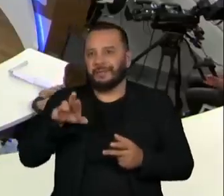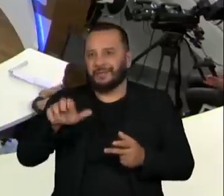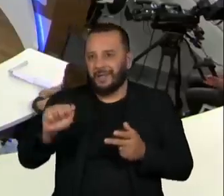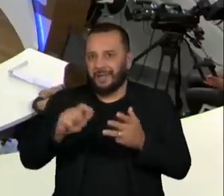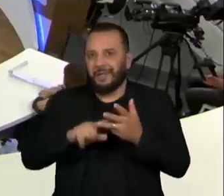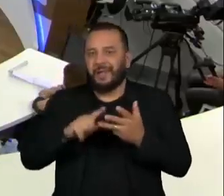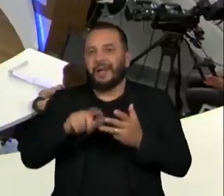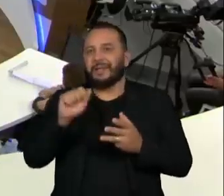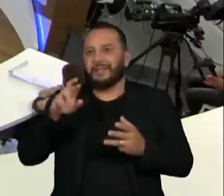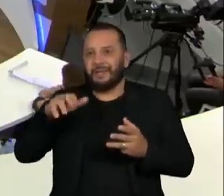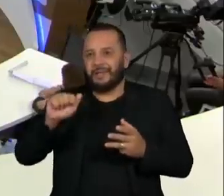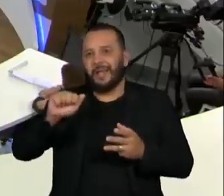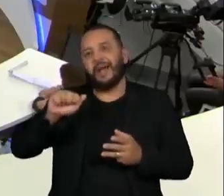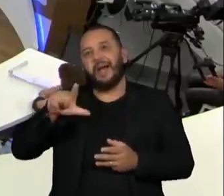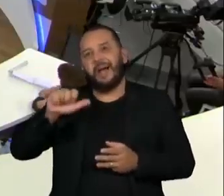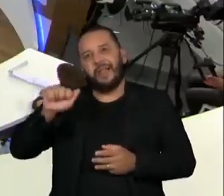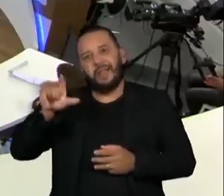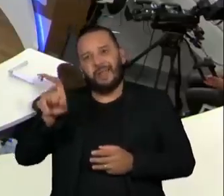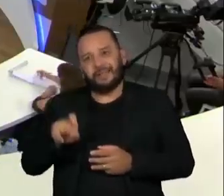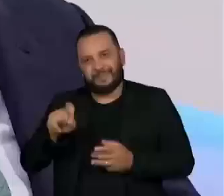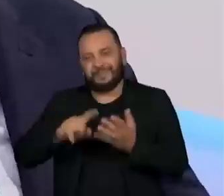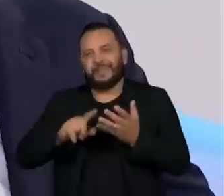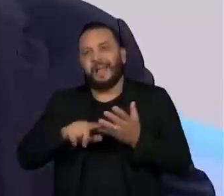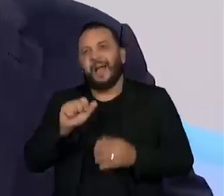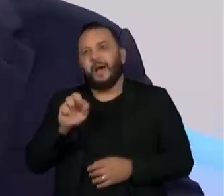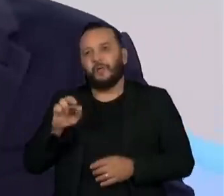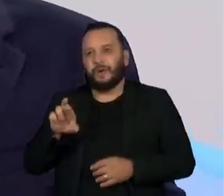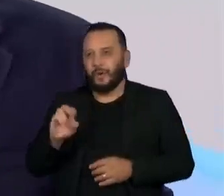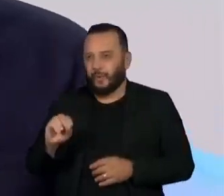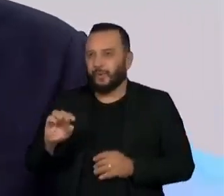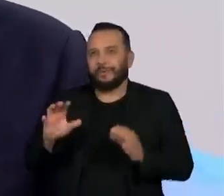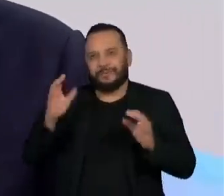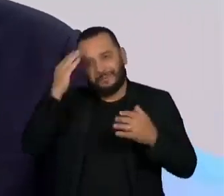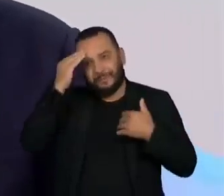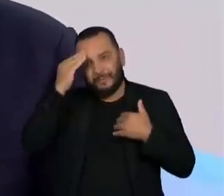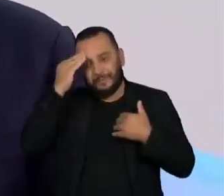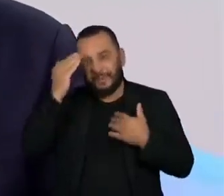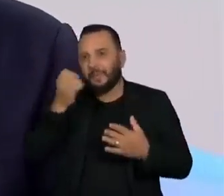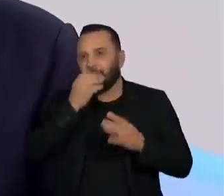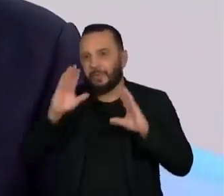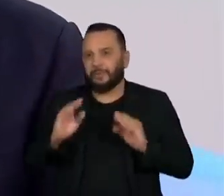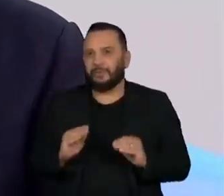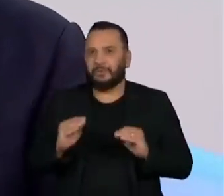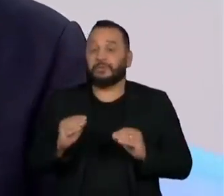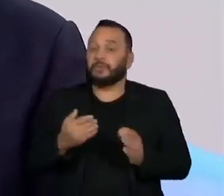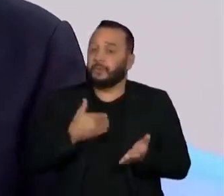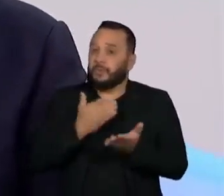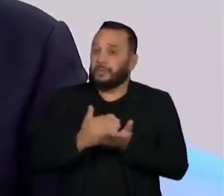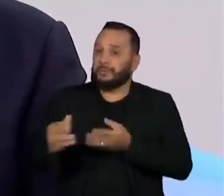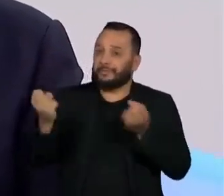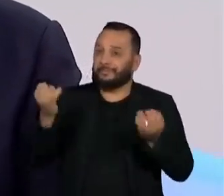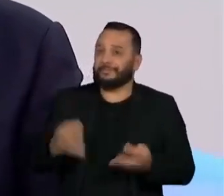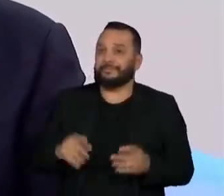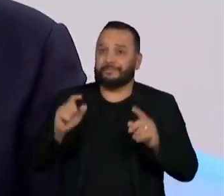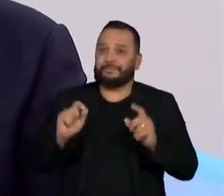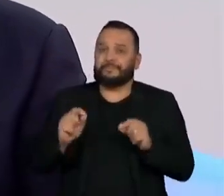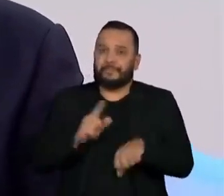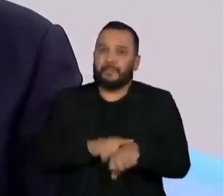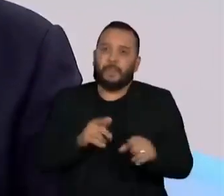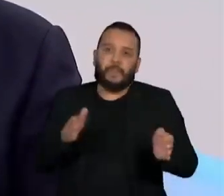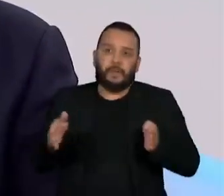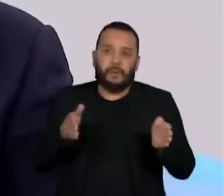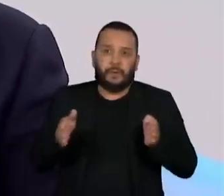noite Adriana Alex e Álvaro bom primeiro eu queria começar falando que a gente vive um momento